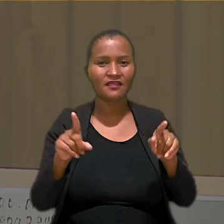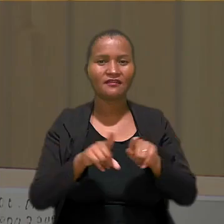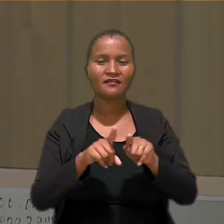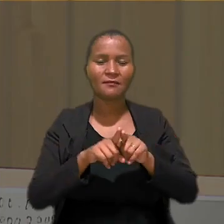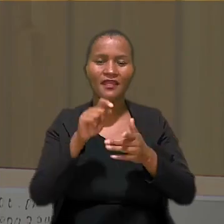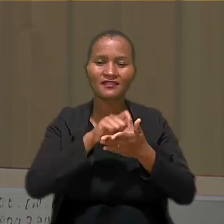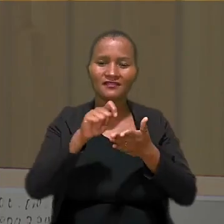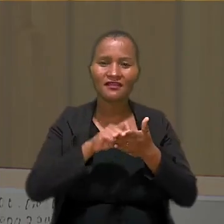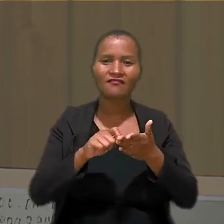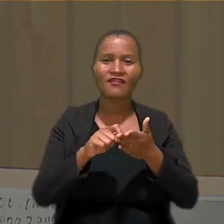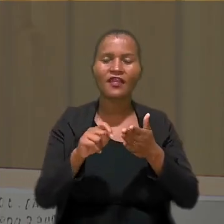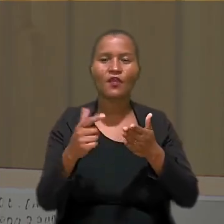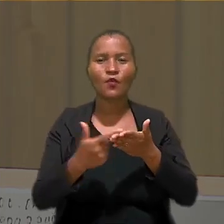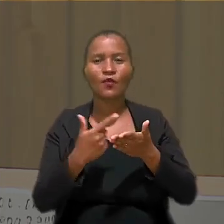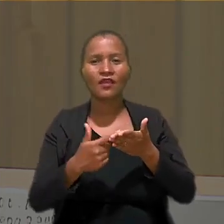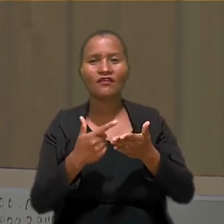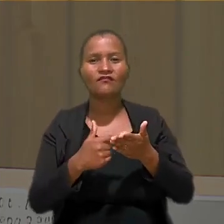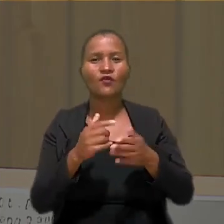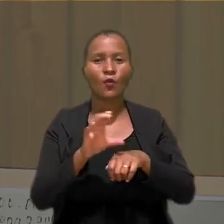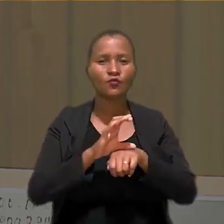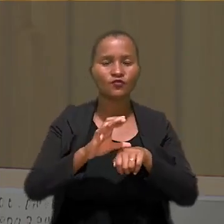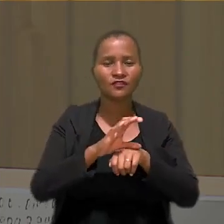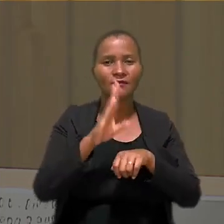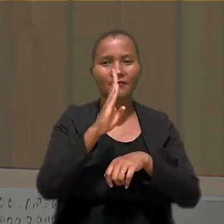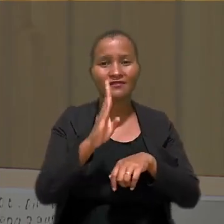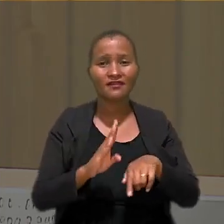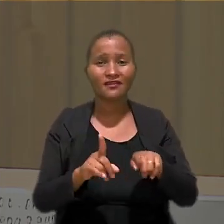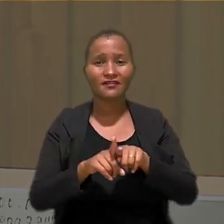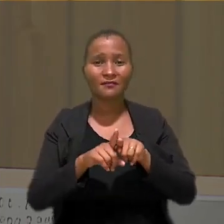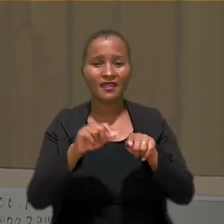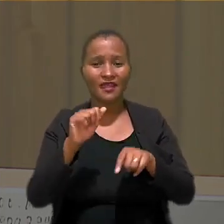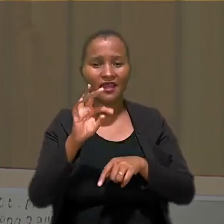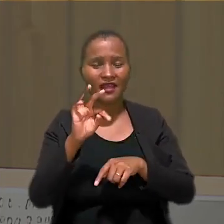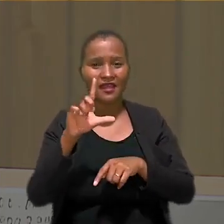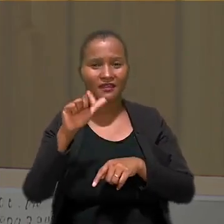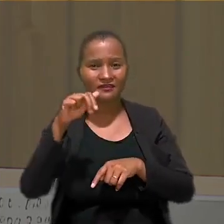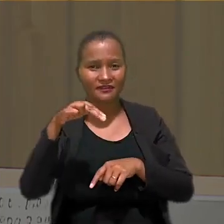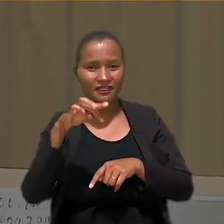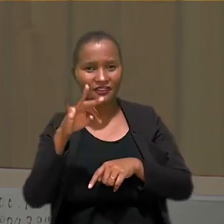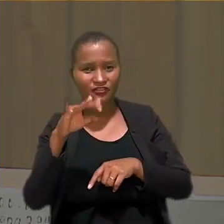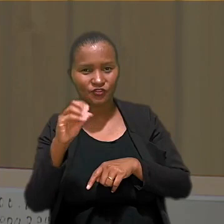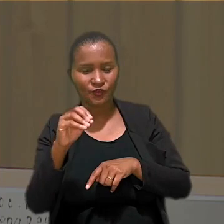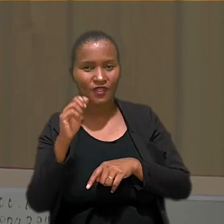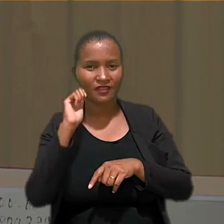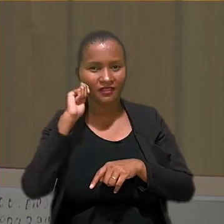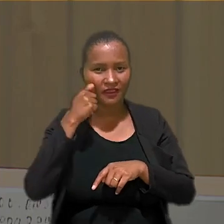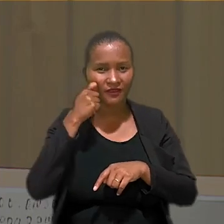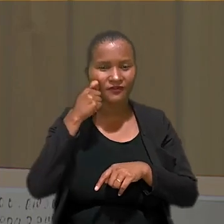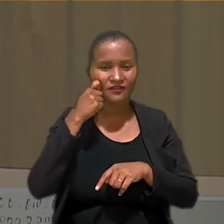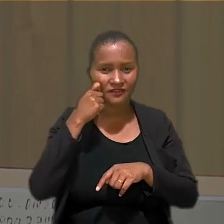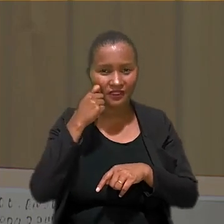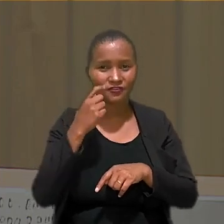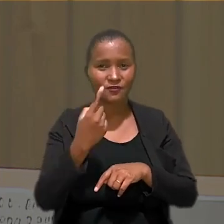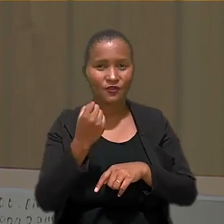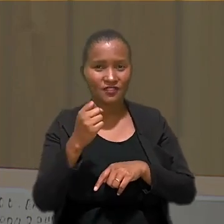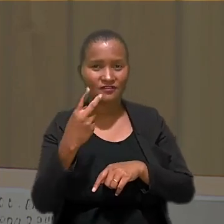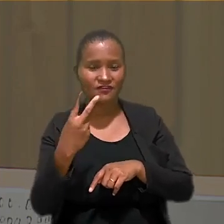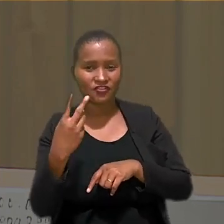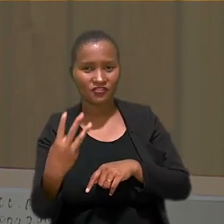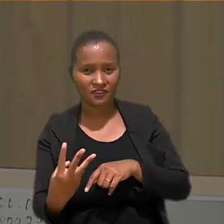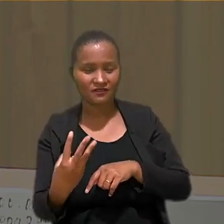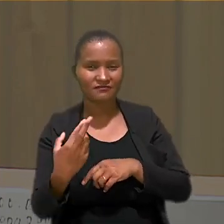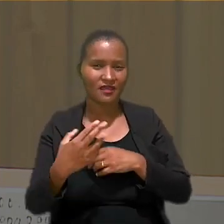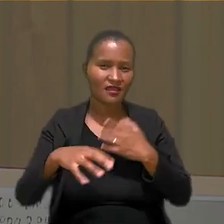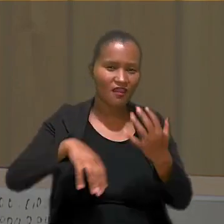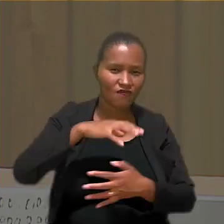livro Constitucionalismo Brasileiro e o Atlântico Negro, a experiência constituinte de 1823 diante